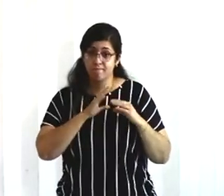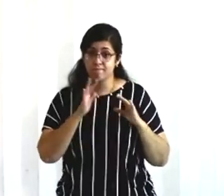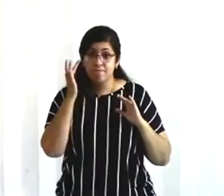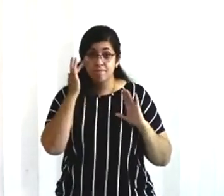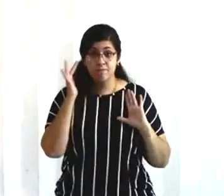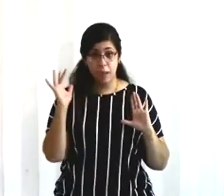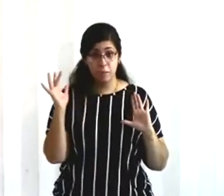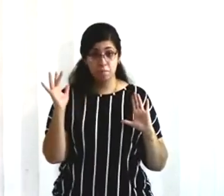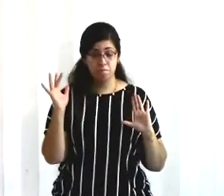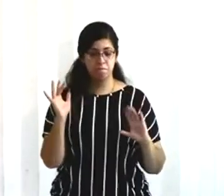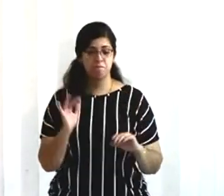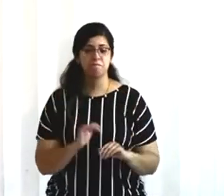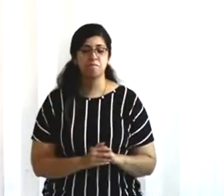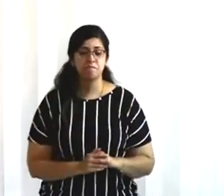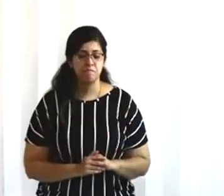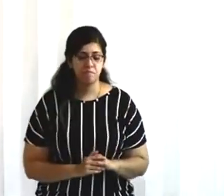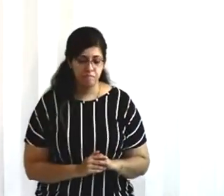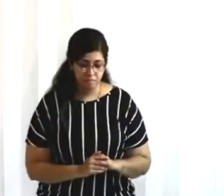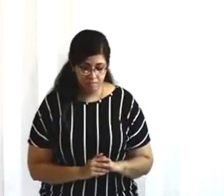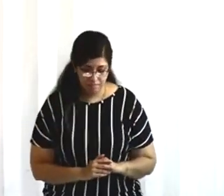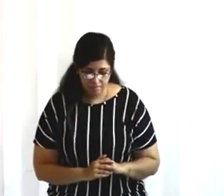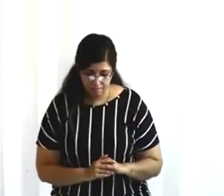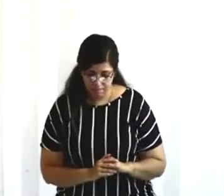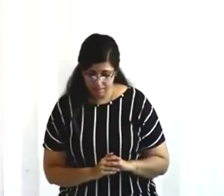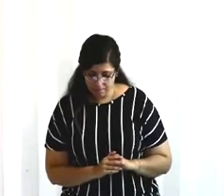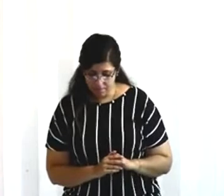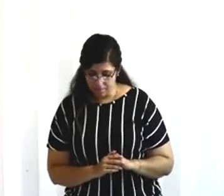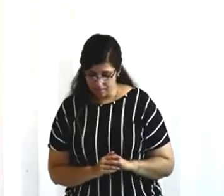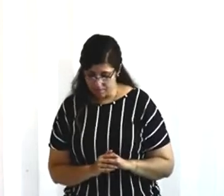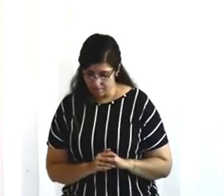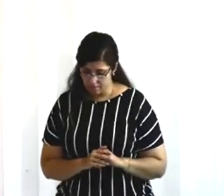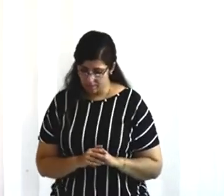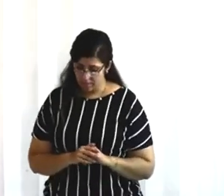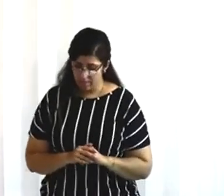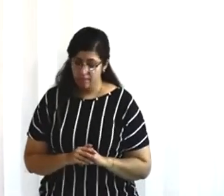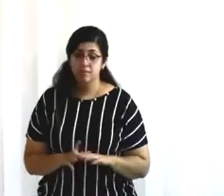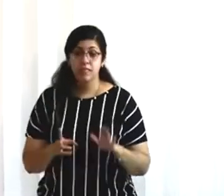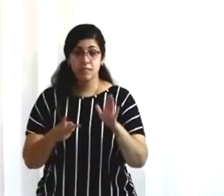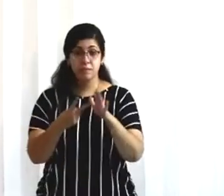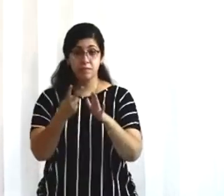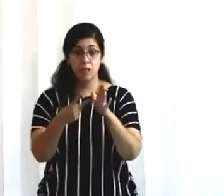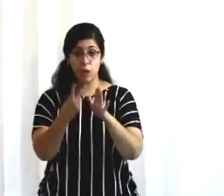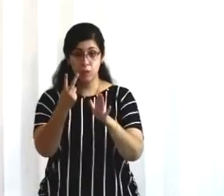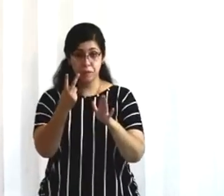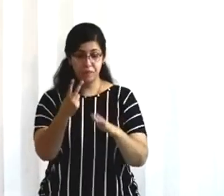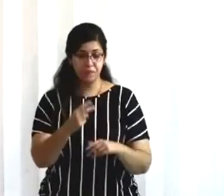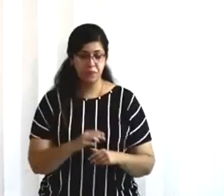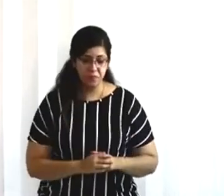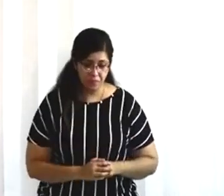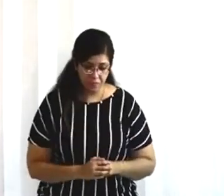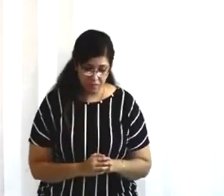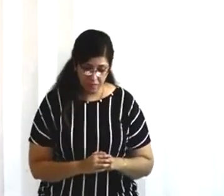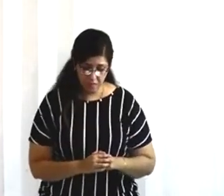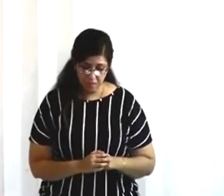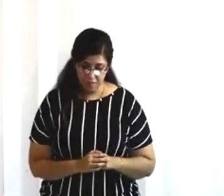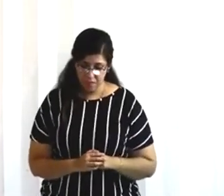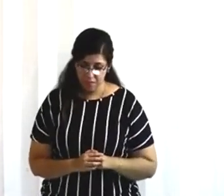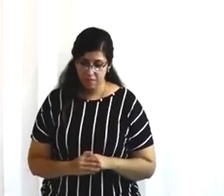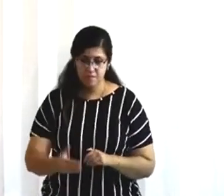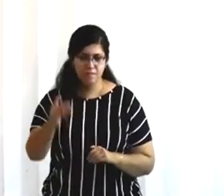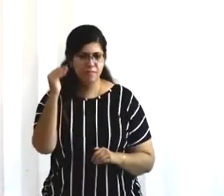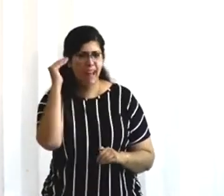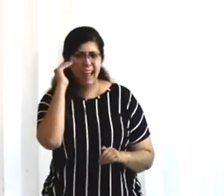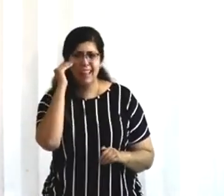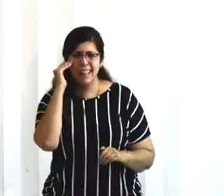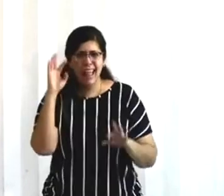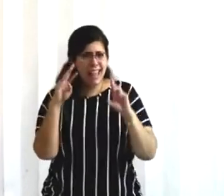destruidores das trevas? E em segundo lugar, nós vamos perceber que esse reino da luz vem